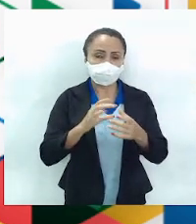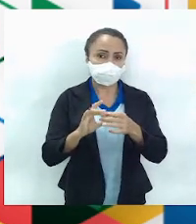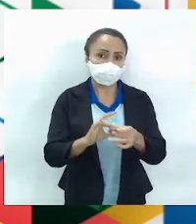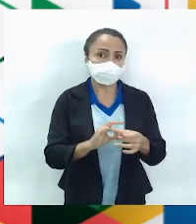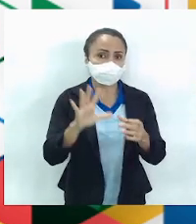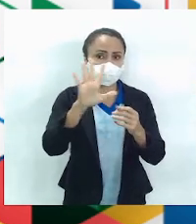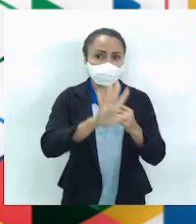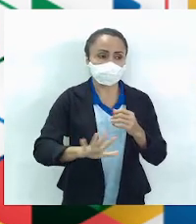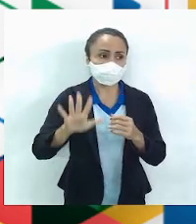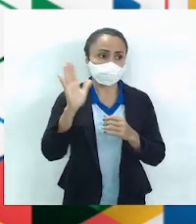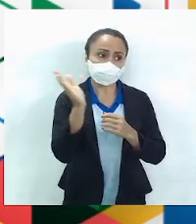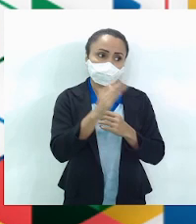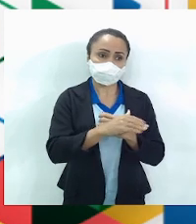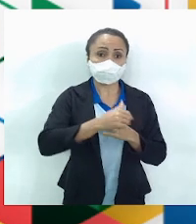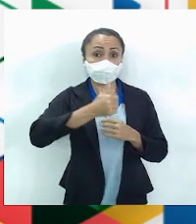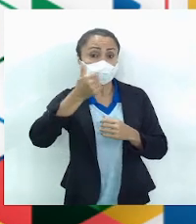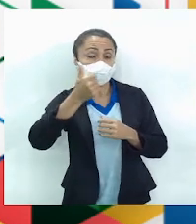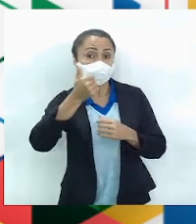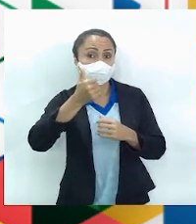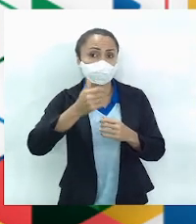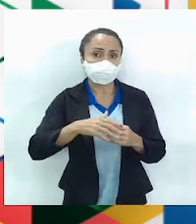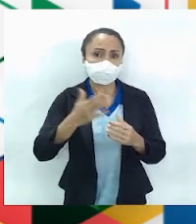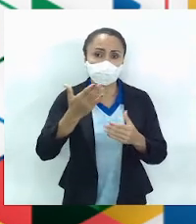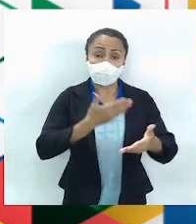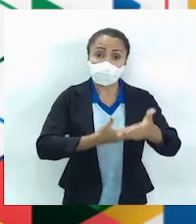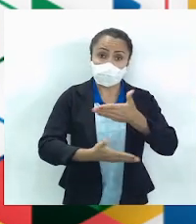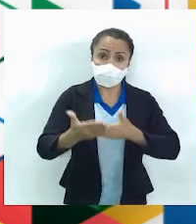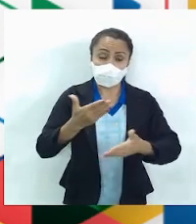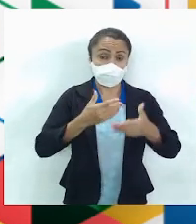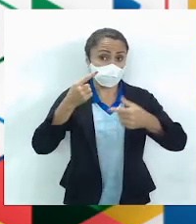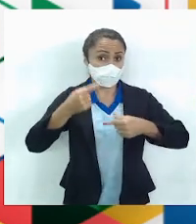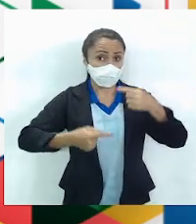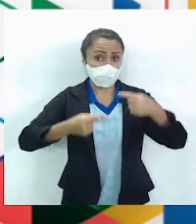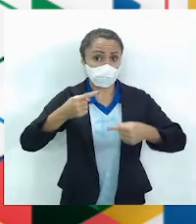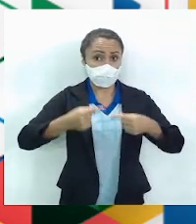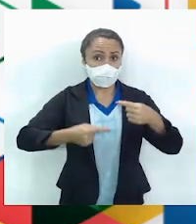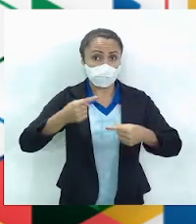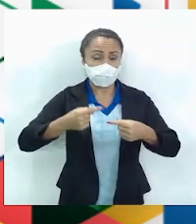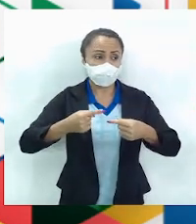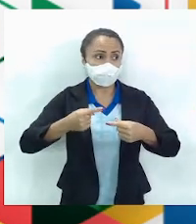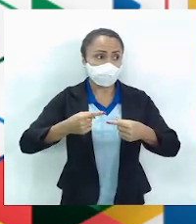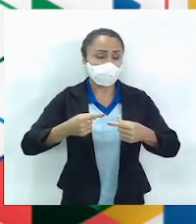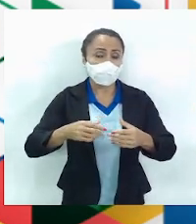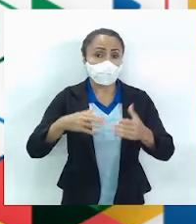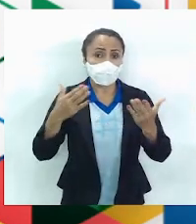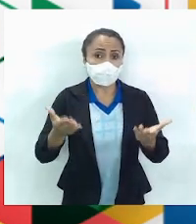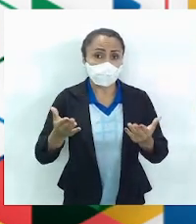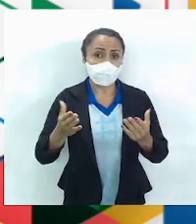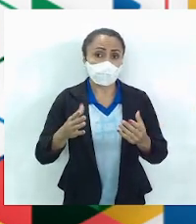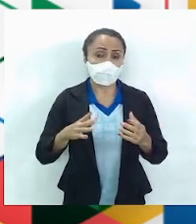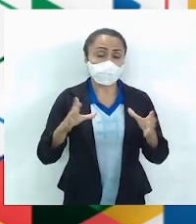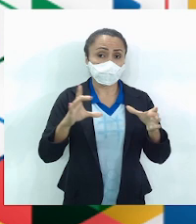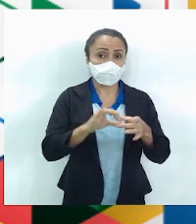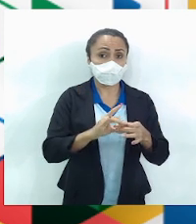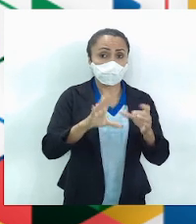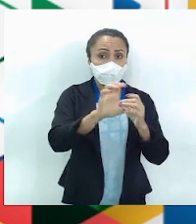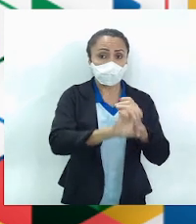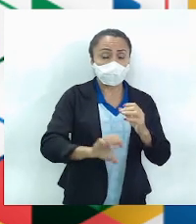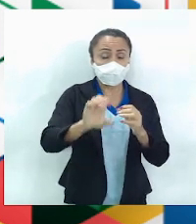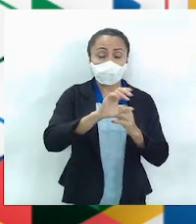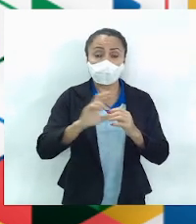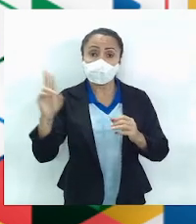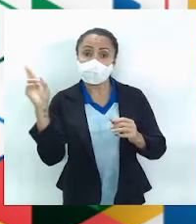embora. Primeiro, as relações políticas entre a União Europeia e a